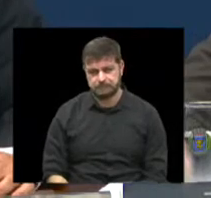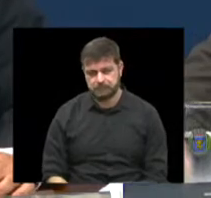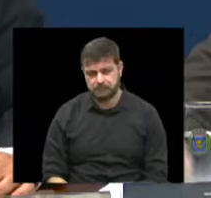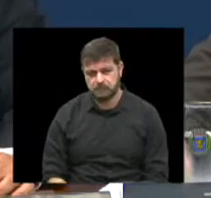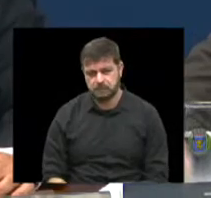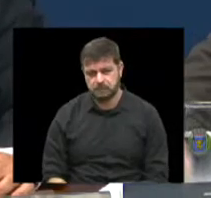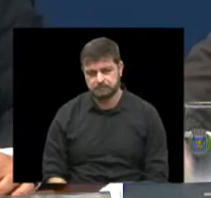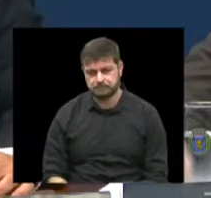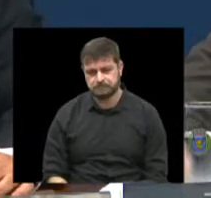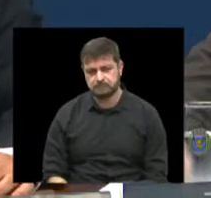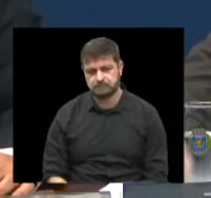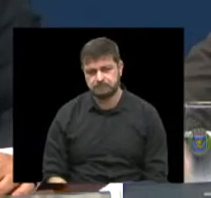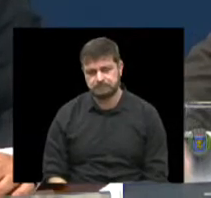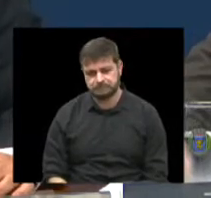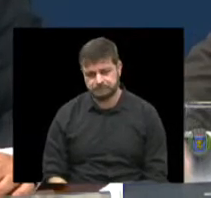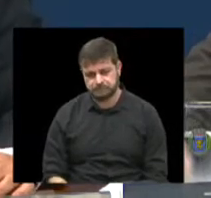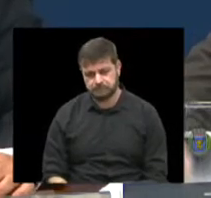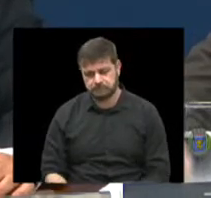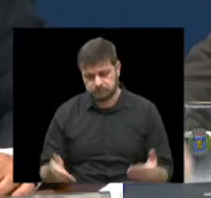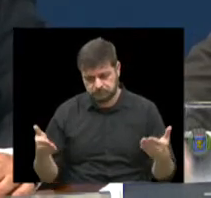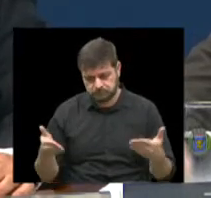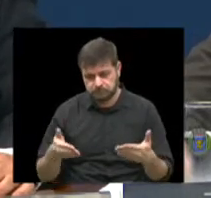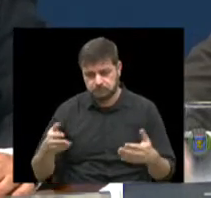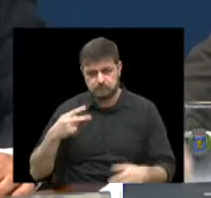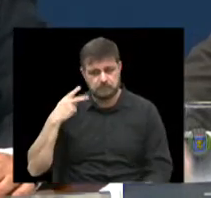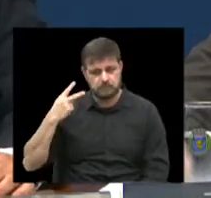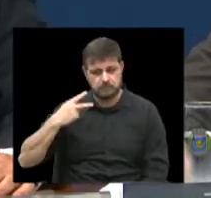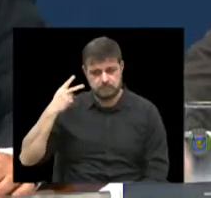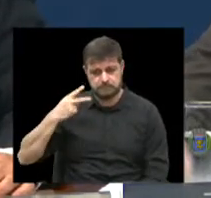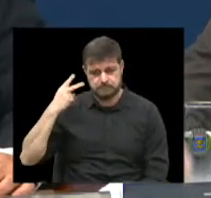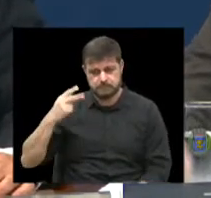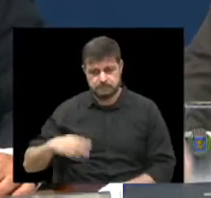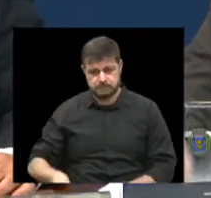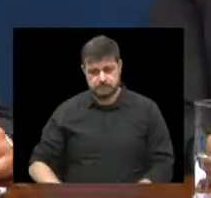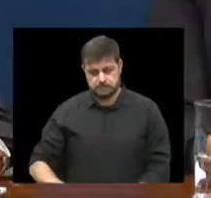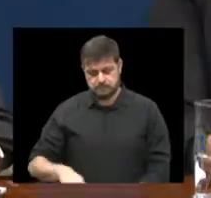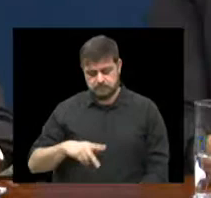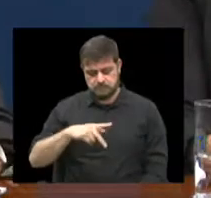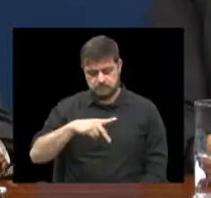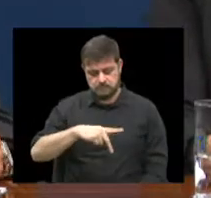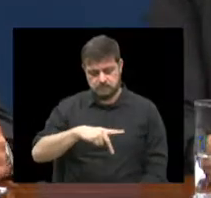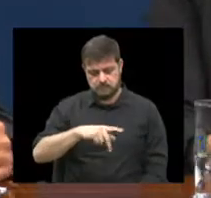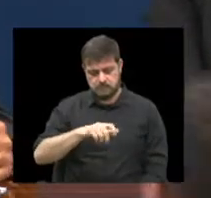presidente. Gilberto Vermelho. O próximo vereador inscrito é o vereador Paulo Galtério.